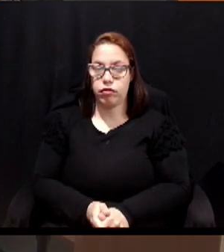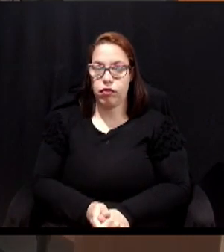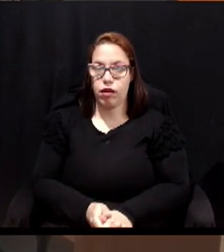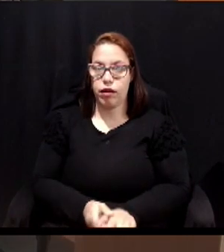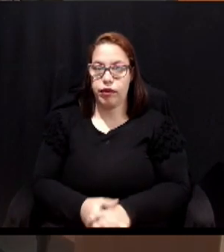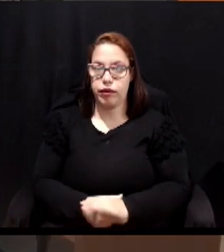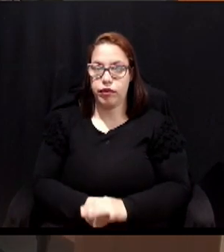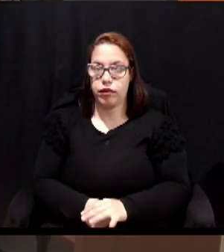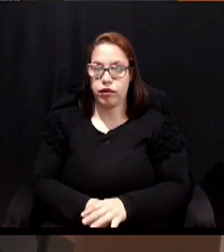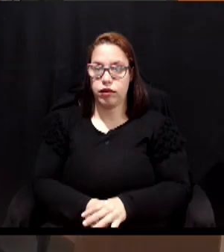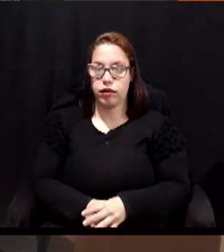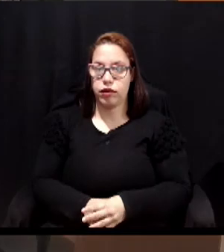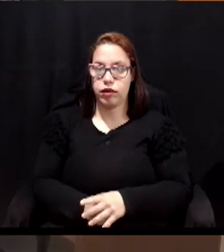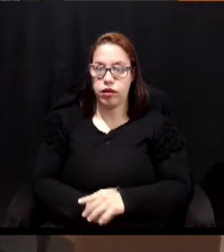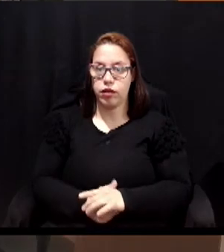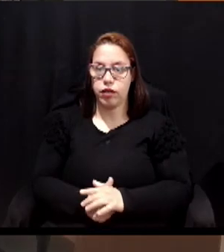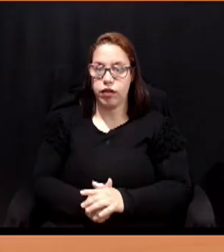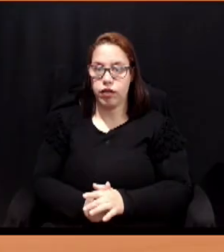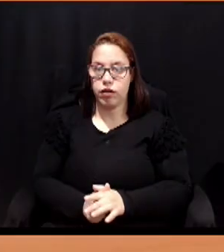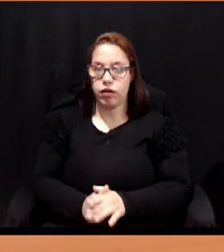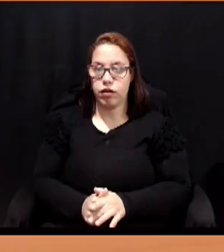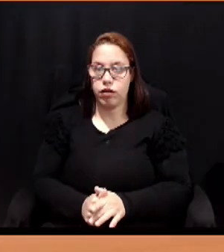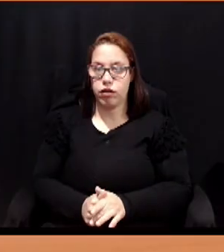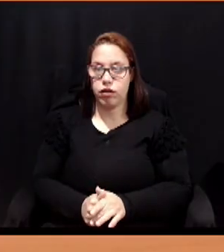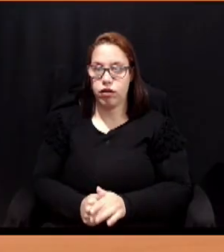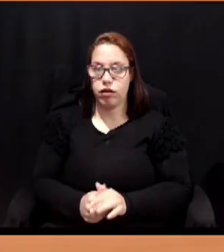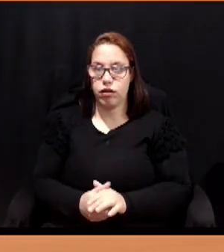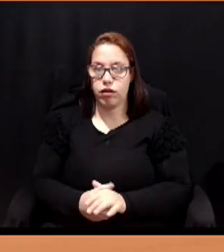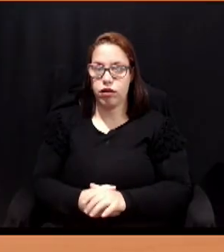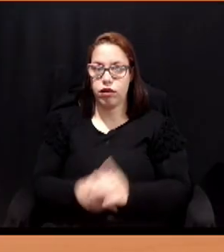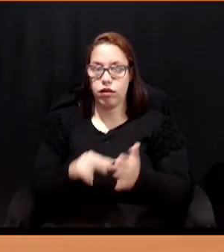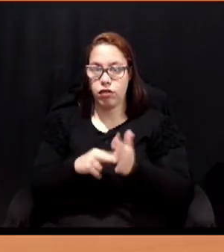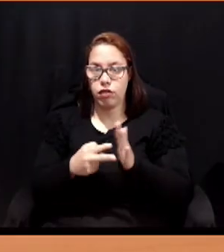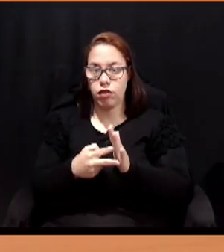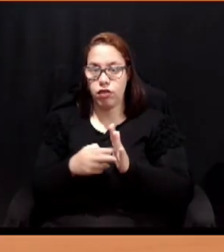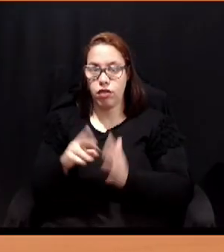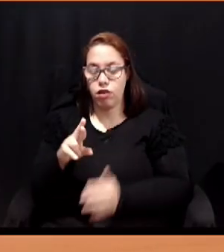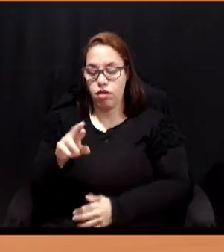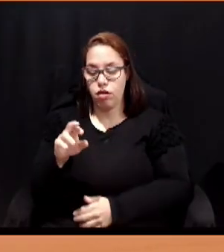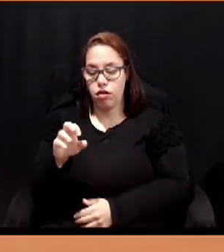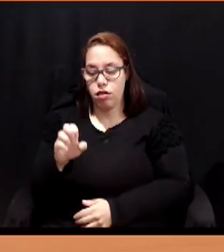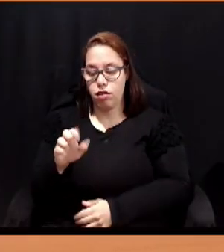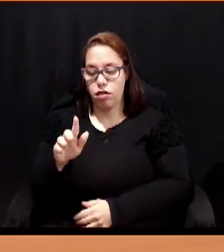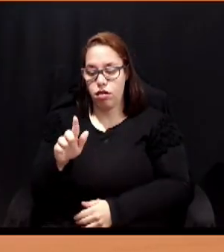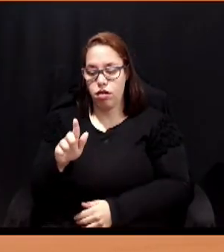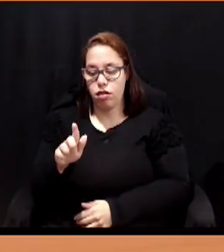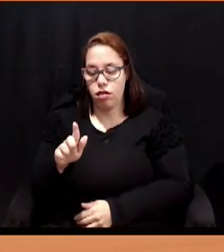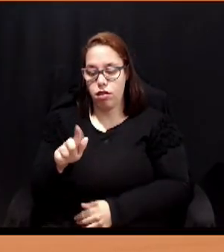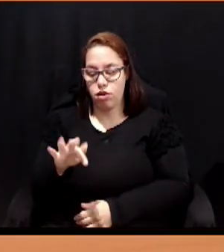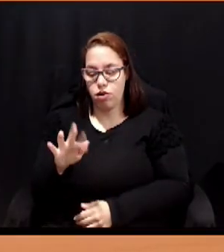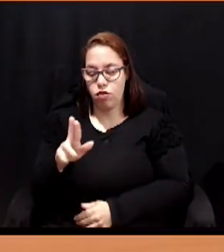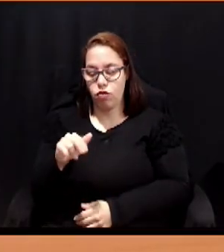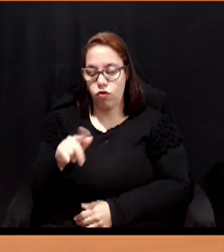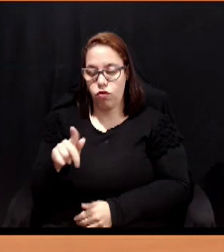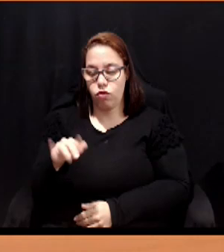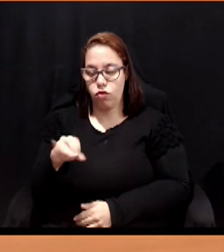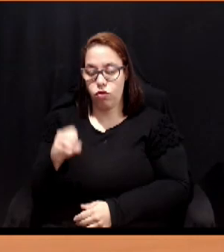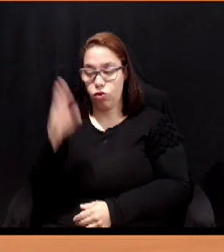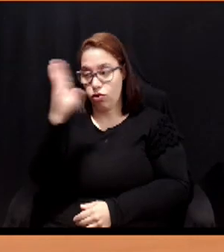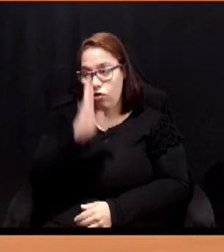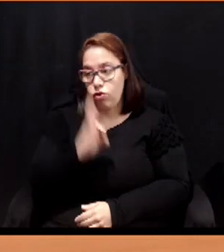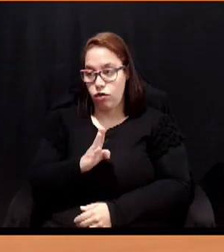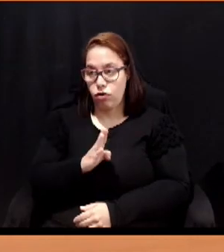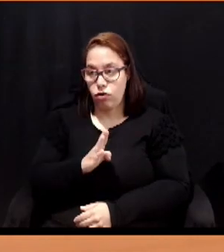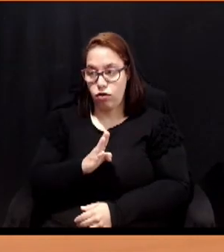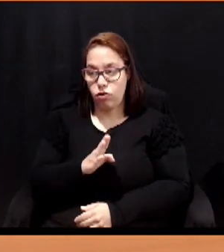a legitimidade, alguma coisa nesse sentido. E o refugiado é aquele que veio pedir refúgio para o Brasil a partir